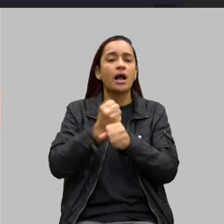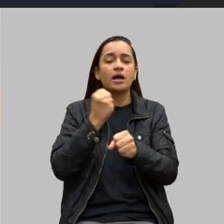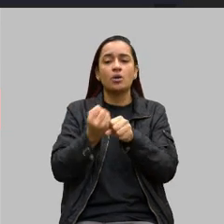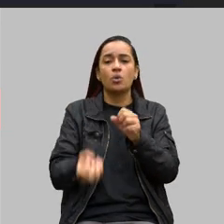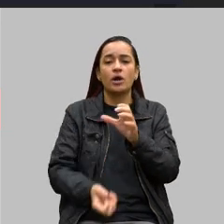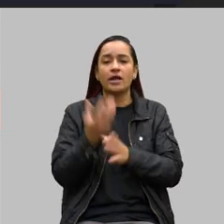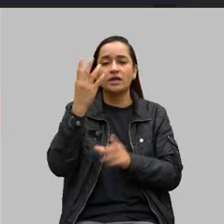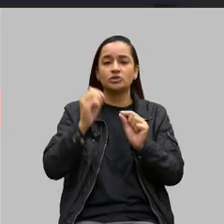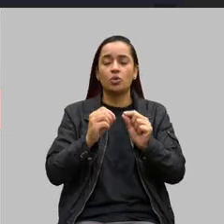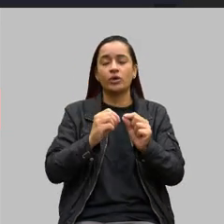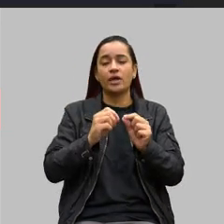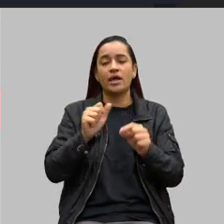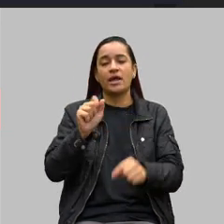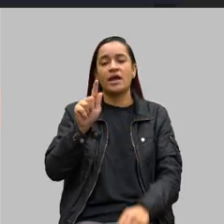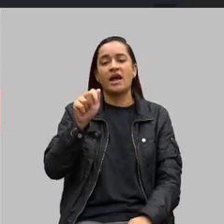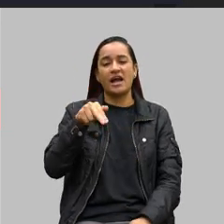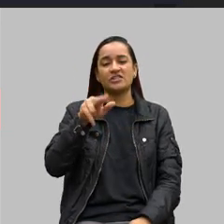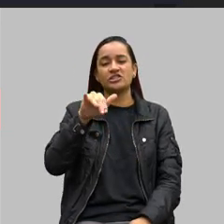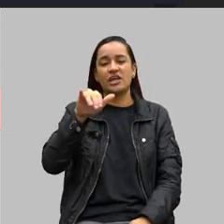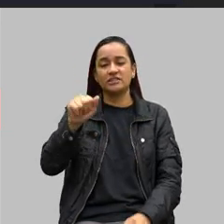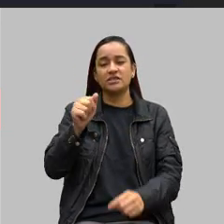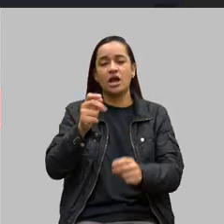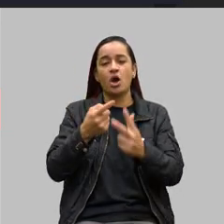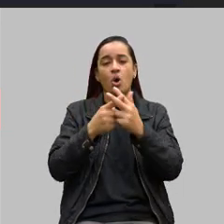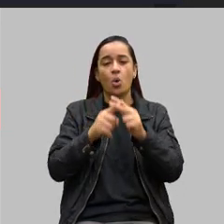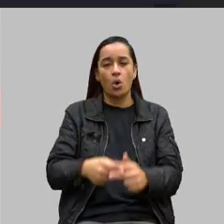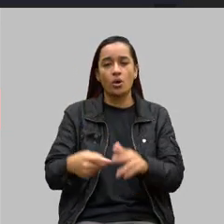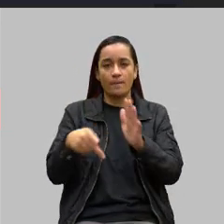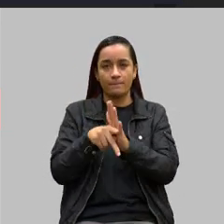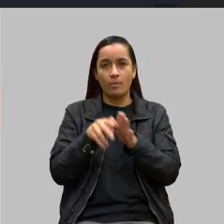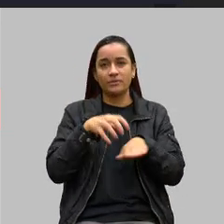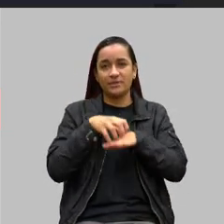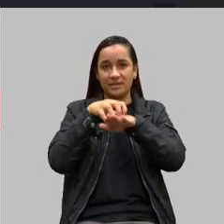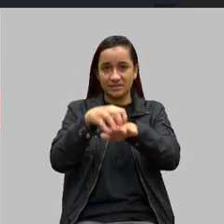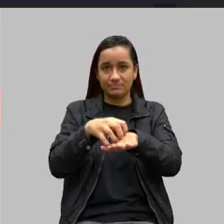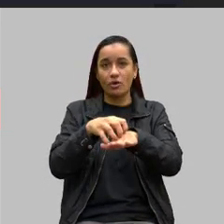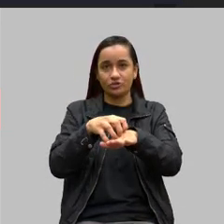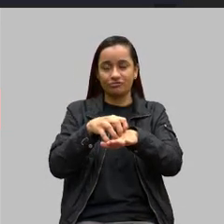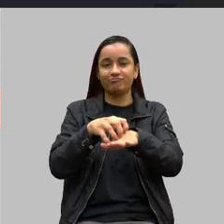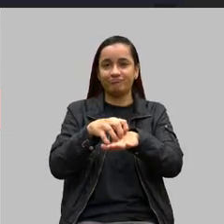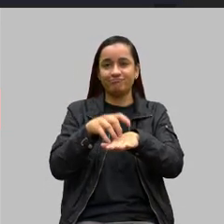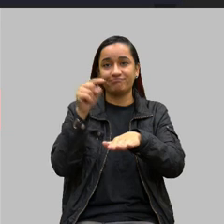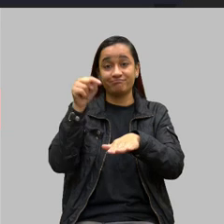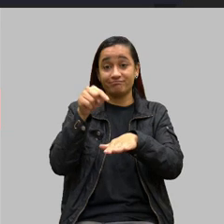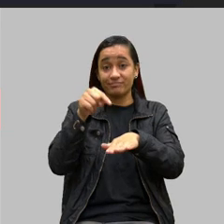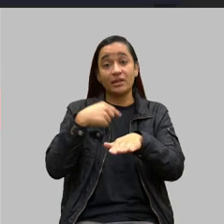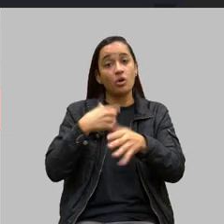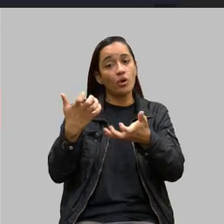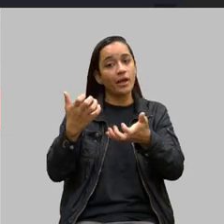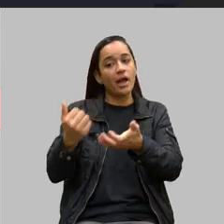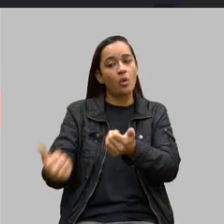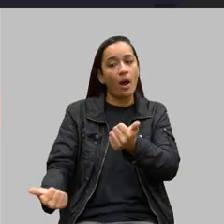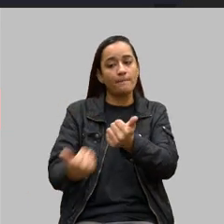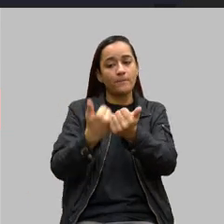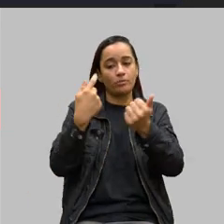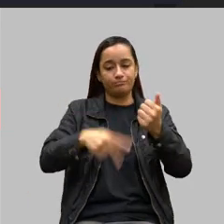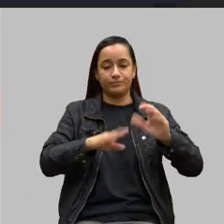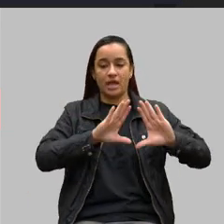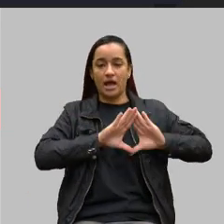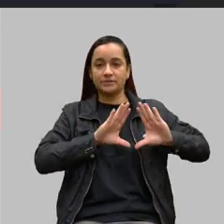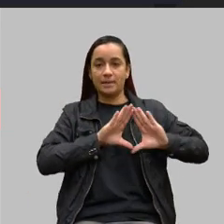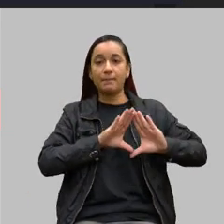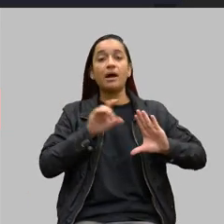reguladora de transporte Esse é um ponto que eu queria muito né contar com o apoio dessa casa né aqui dos deputados da comissão de